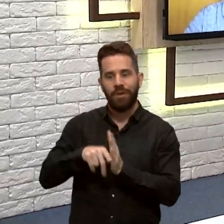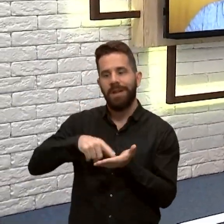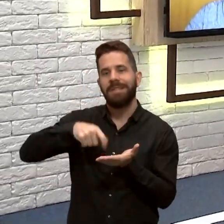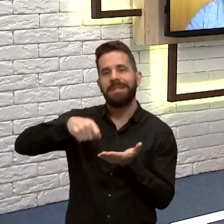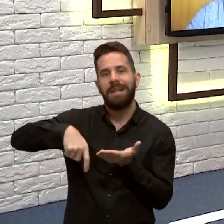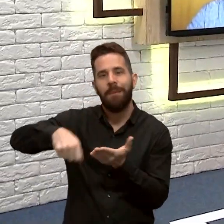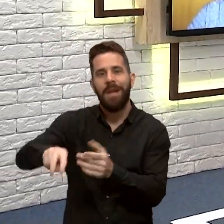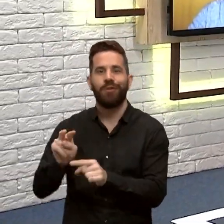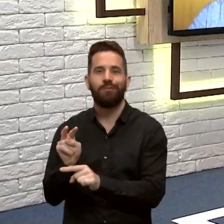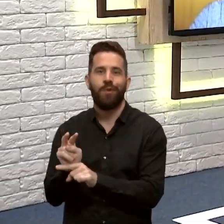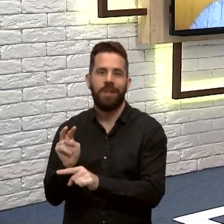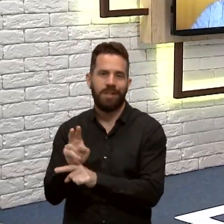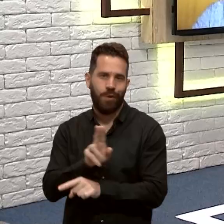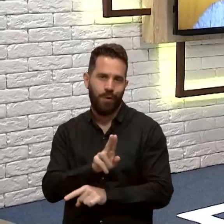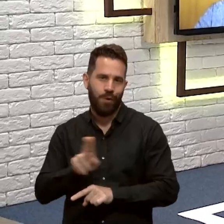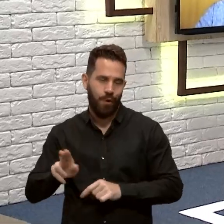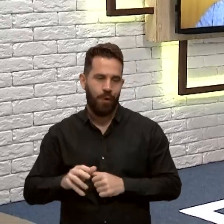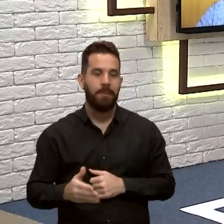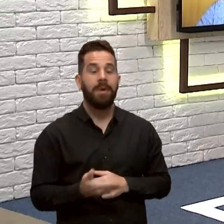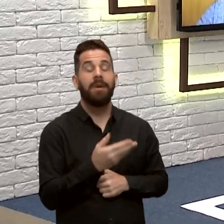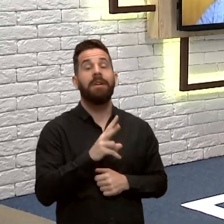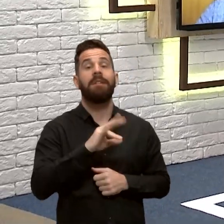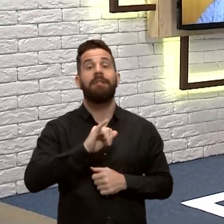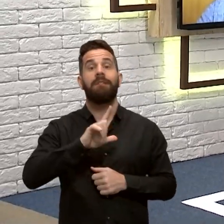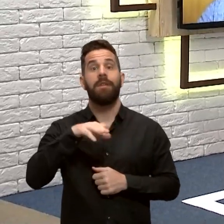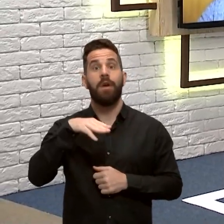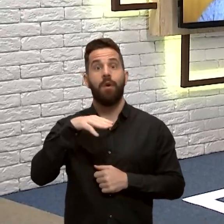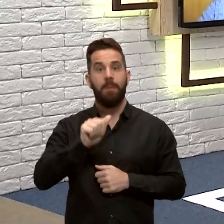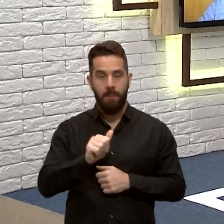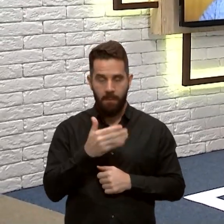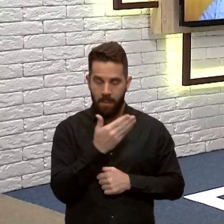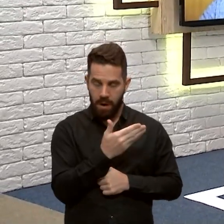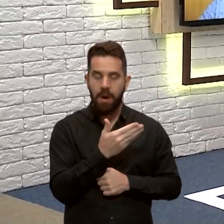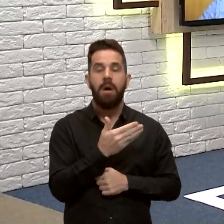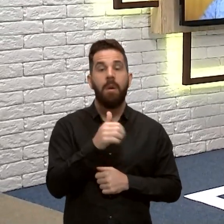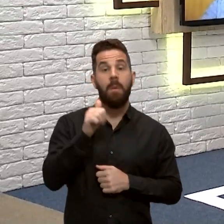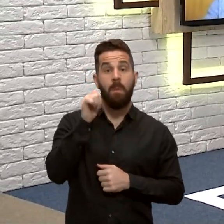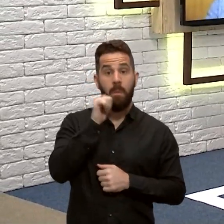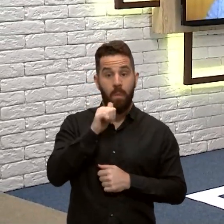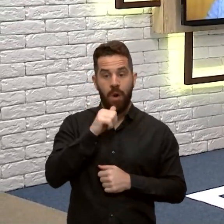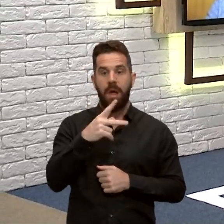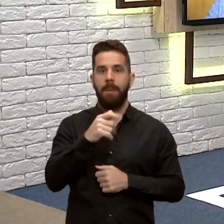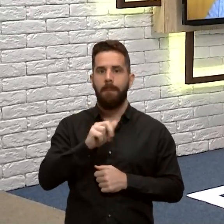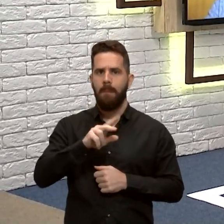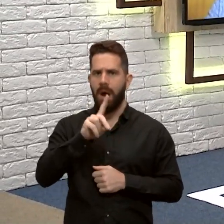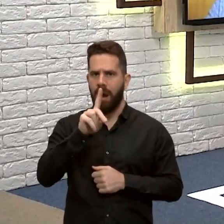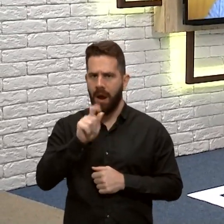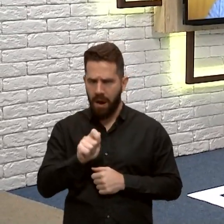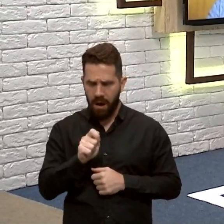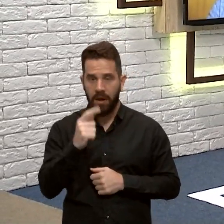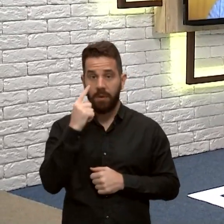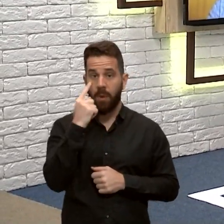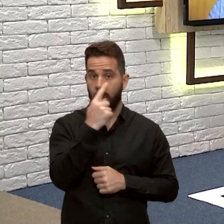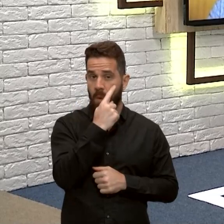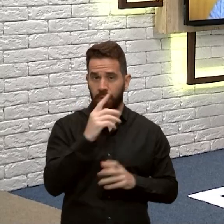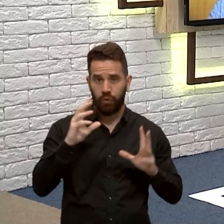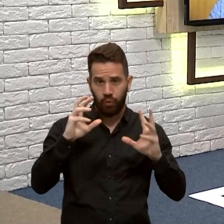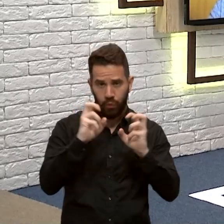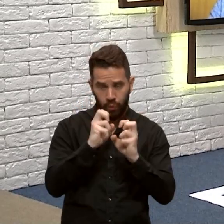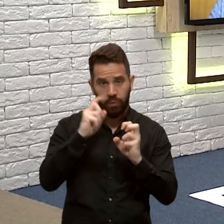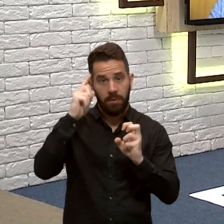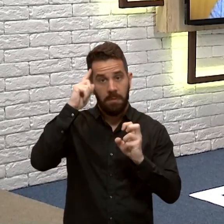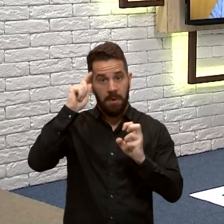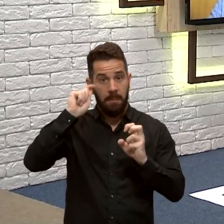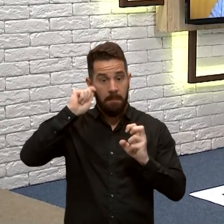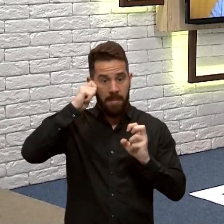com a professora Vilma de Fátima Machado. Ela se identifica como uma mulher parda, com olhos escuros, cabelos